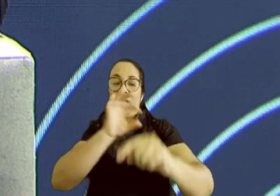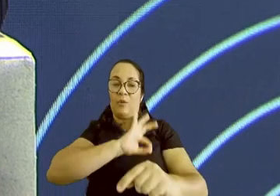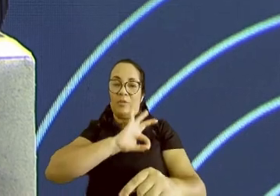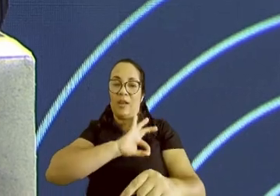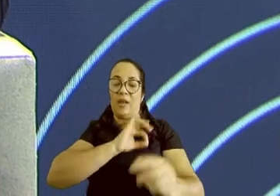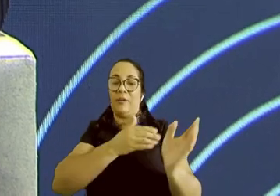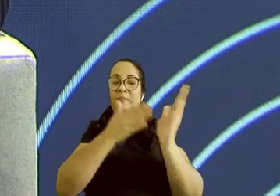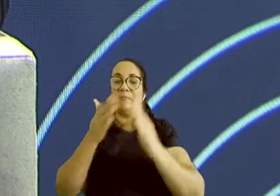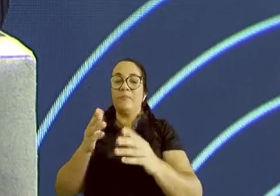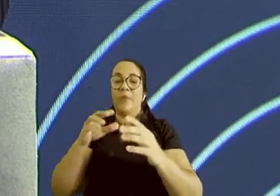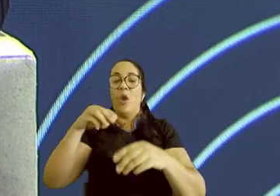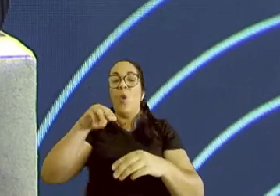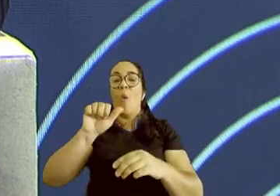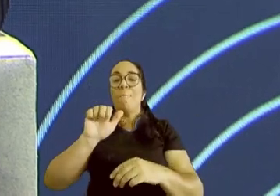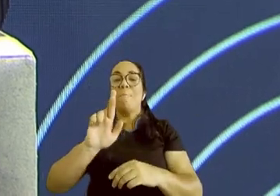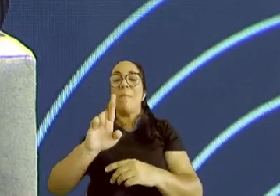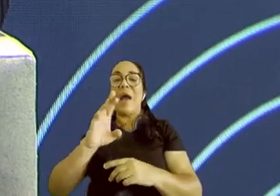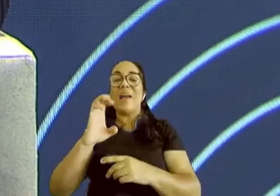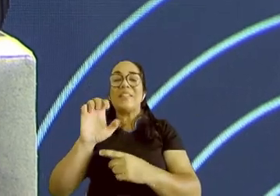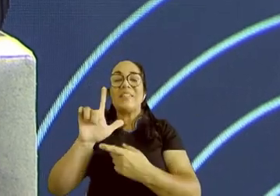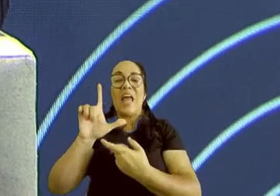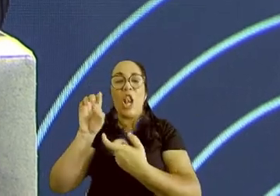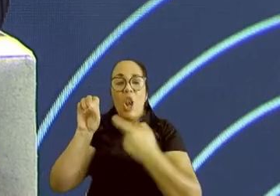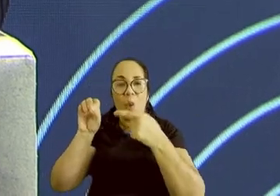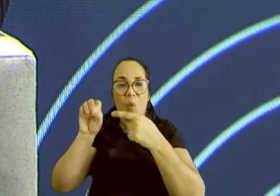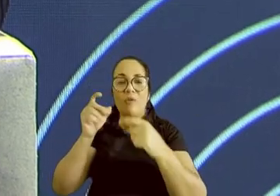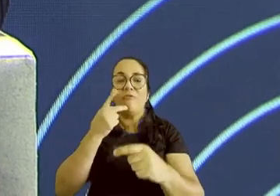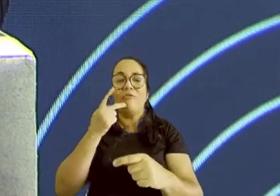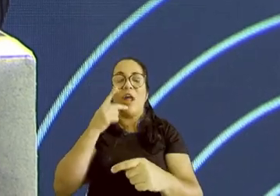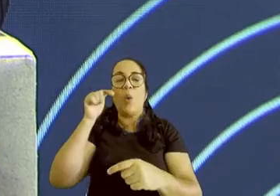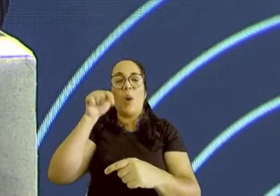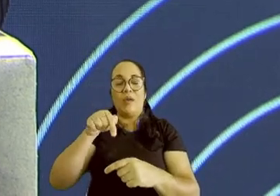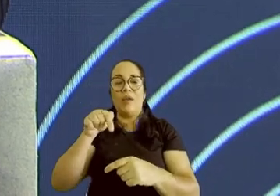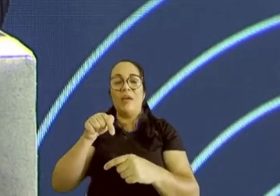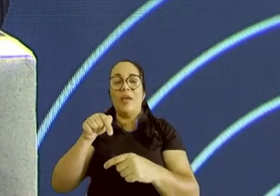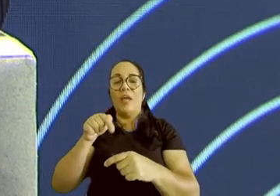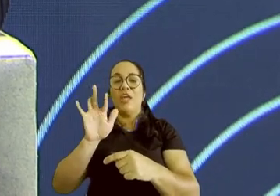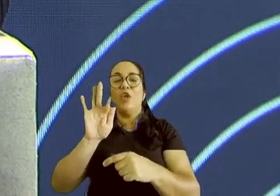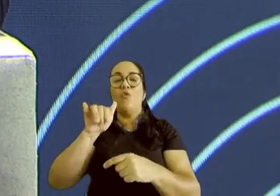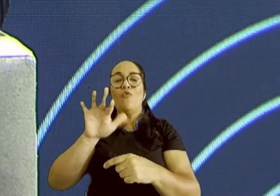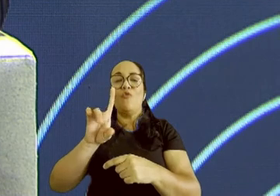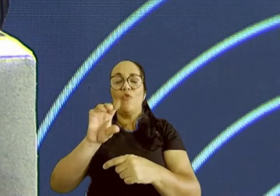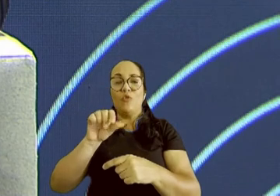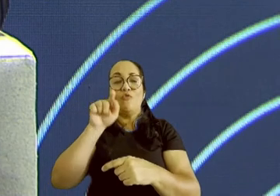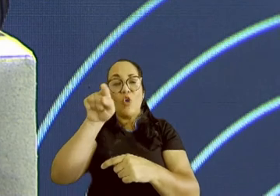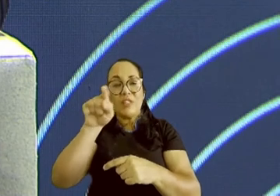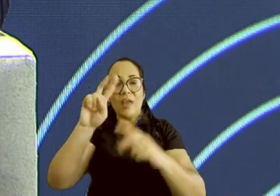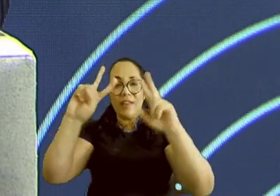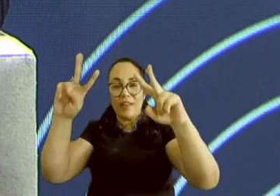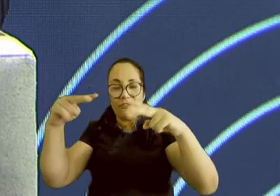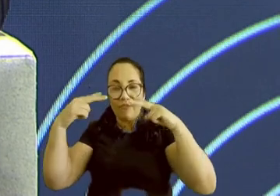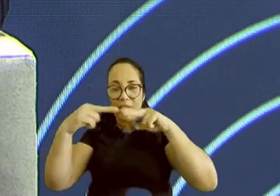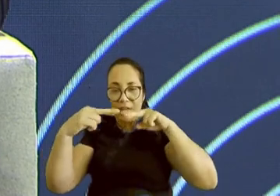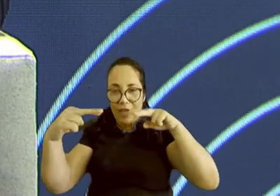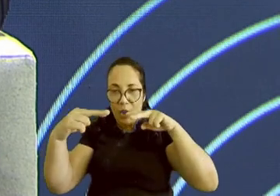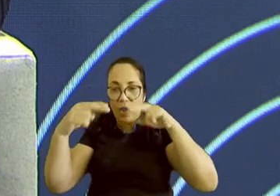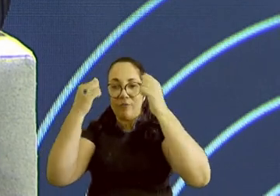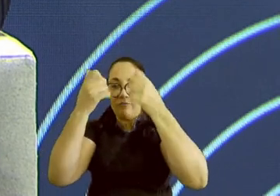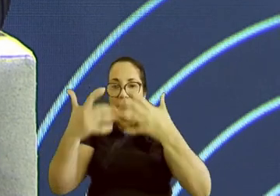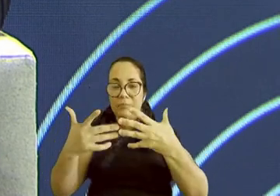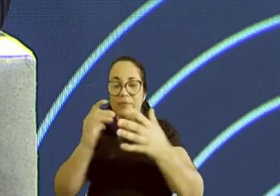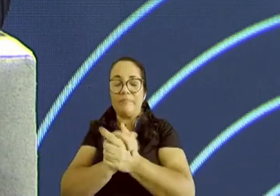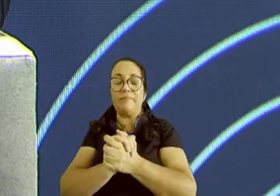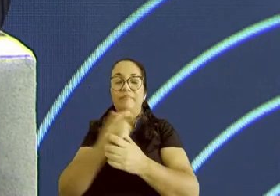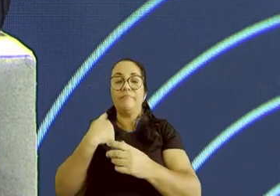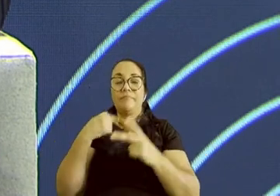Queria passar um pouquinho aqui para o lado do investidor que tá nos assistindo agora o que o que eu tenho visto é que